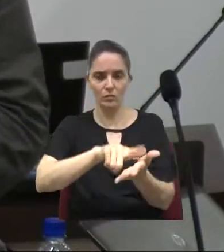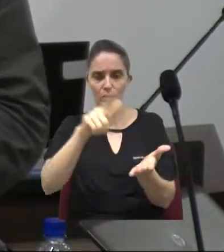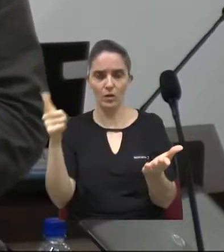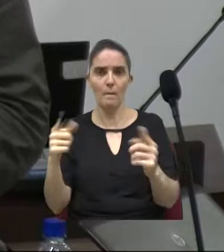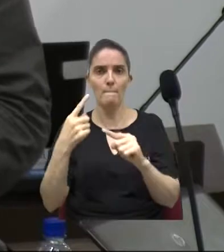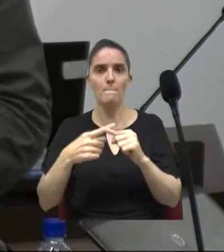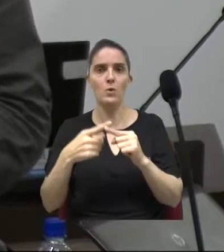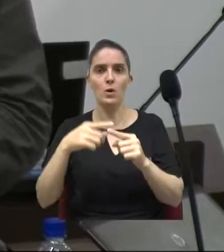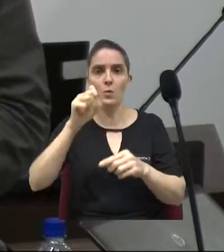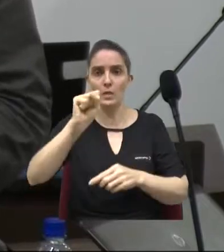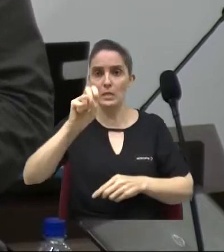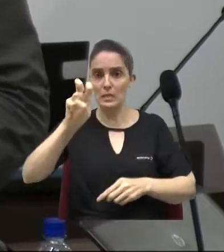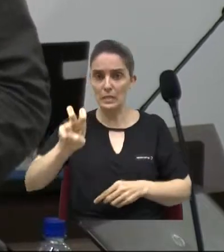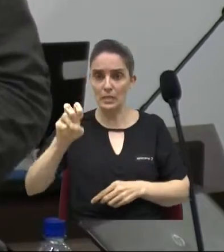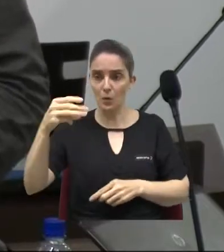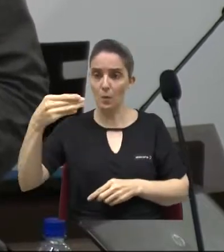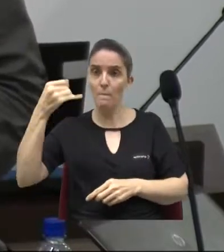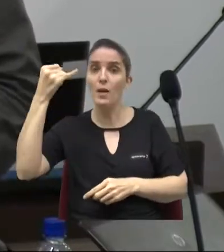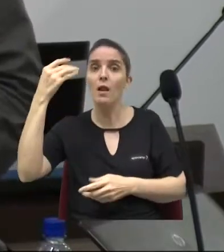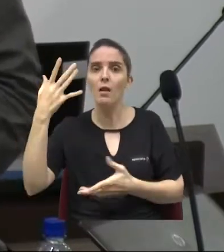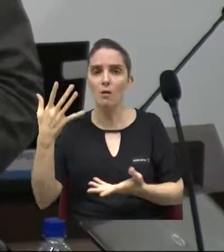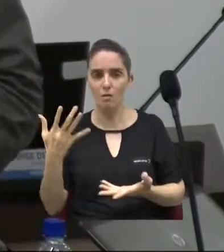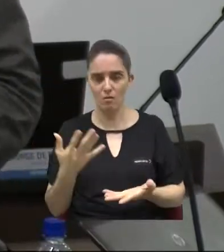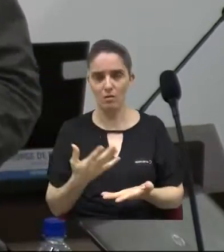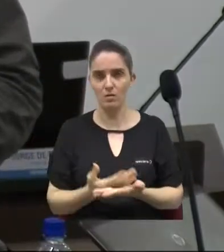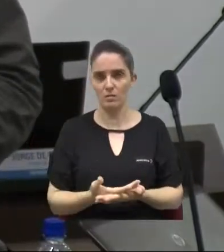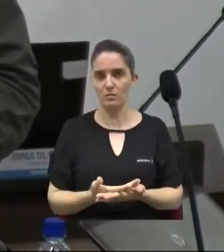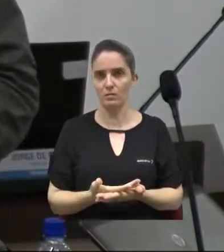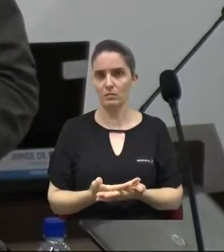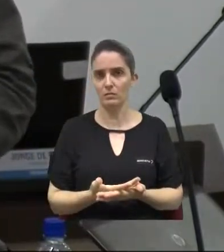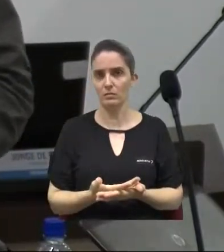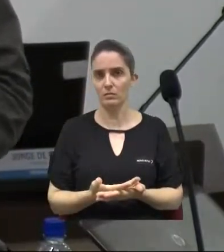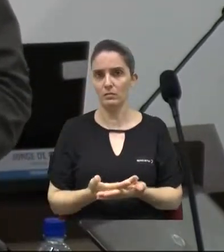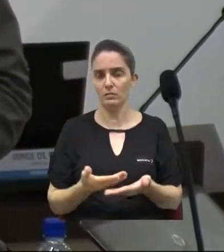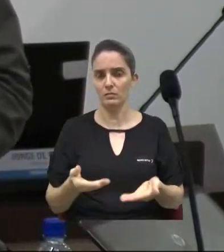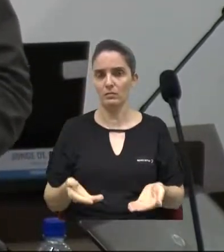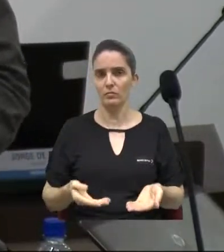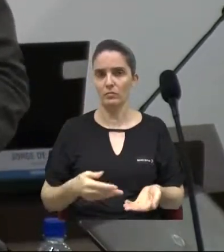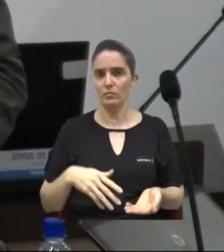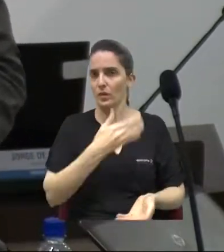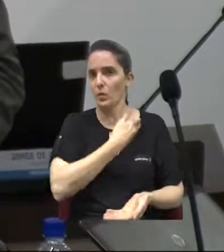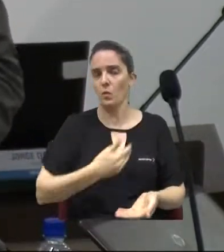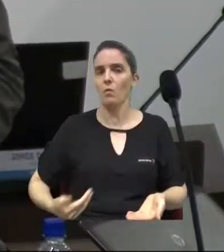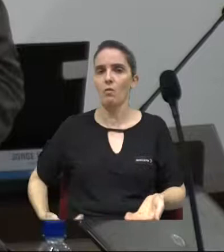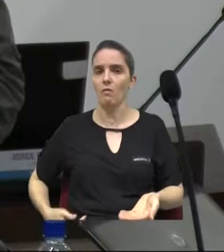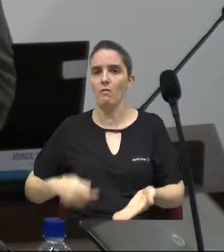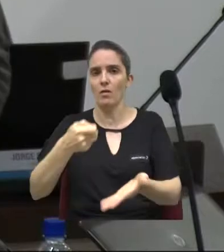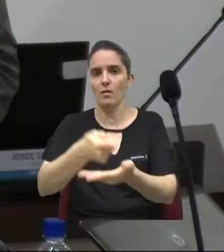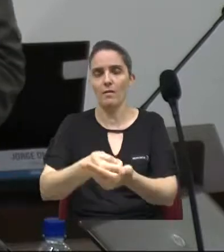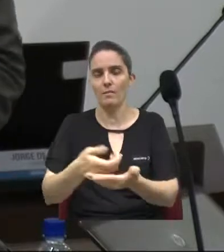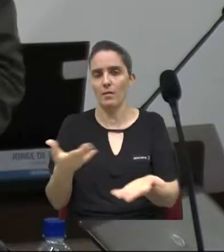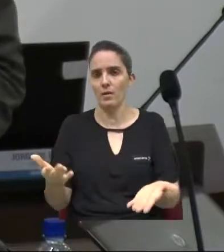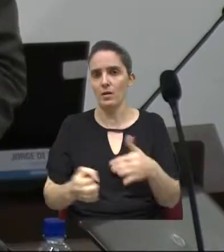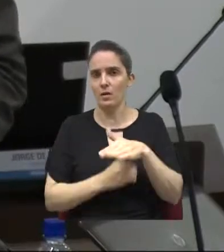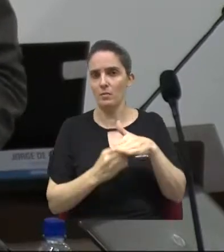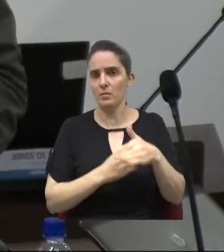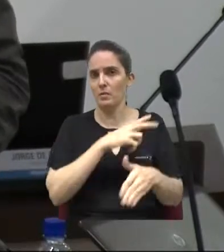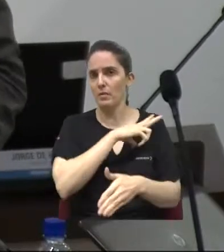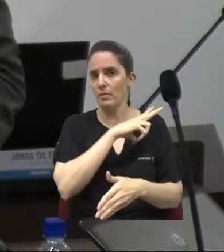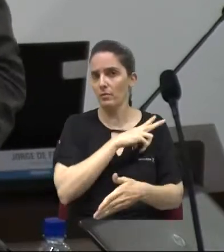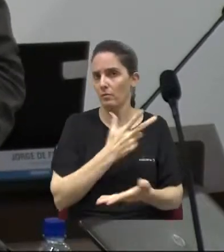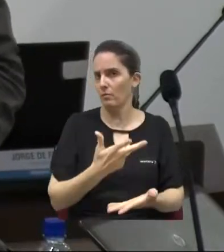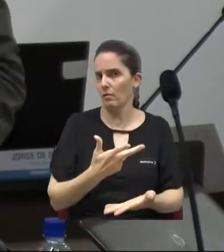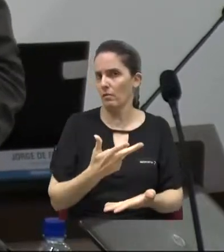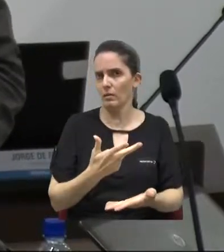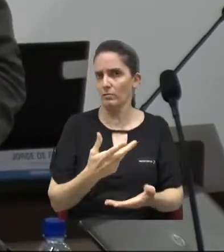de 85 milhões da empresa, e onerar os cofres públicos para pagar a dívida de uma empresa privada, eu não sei se